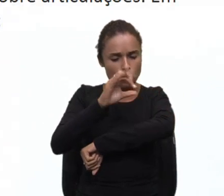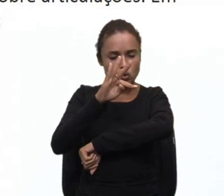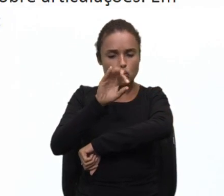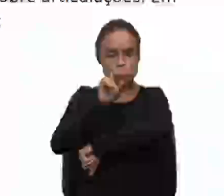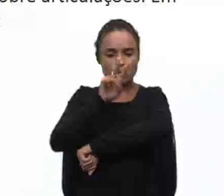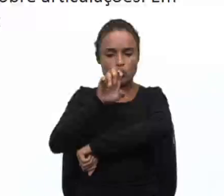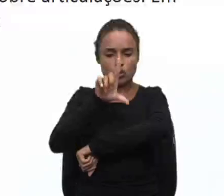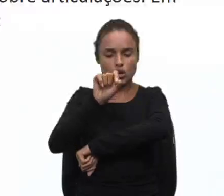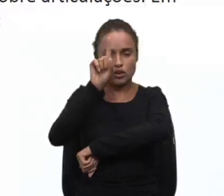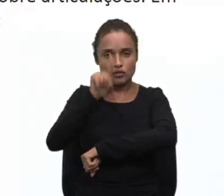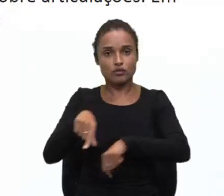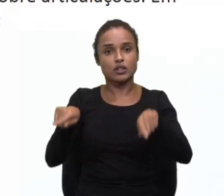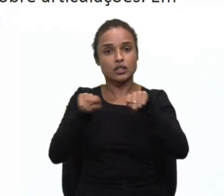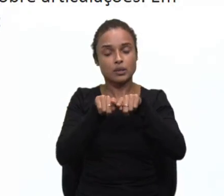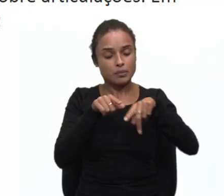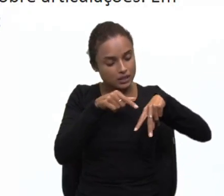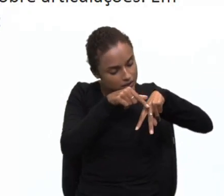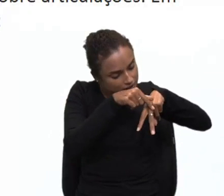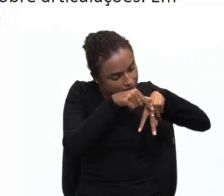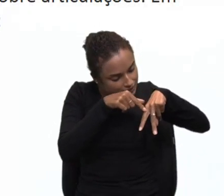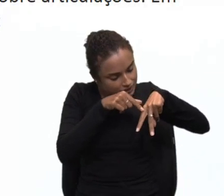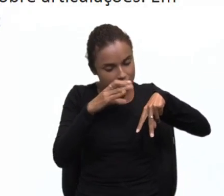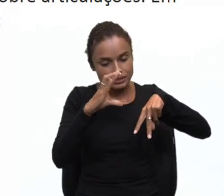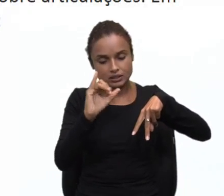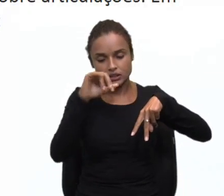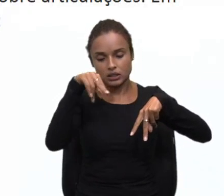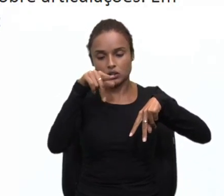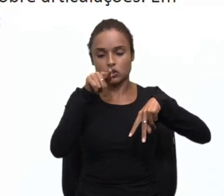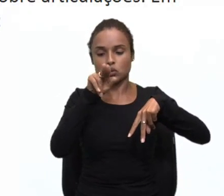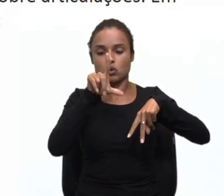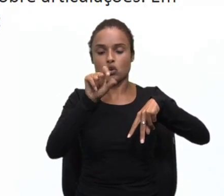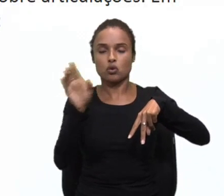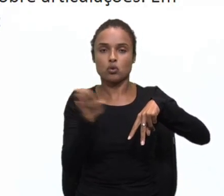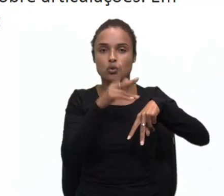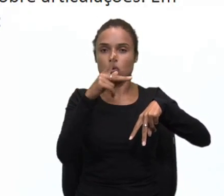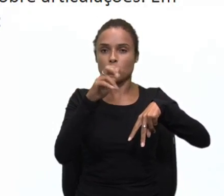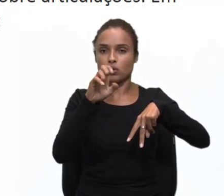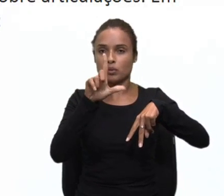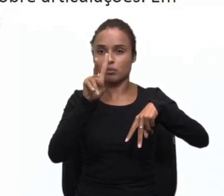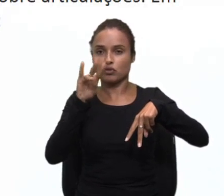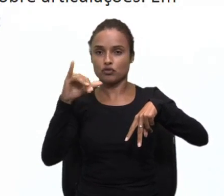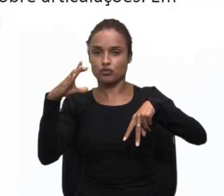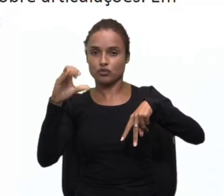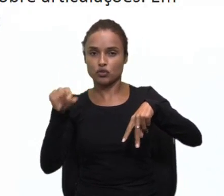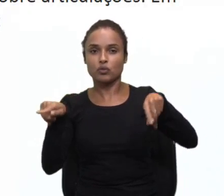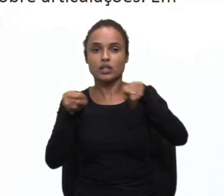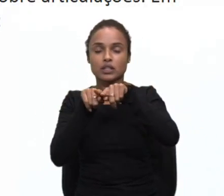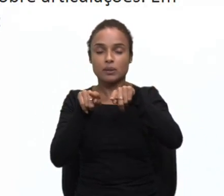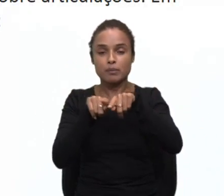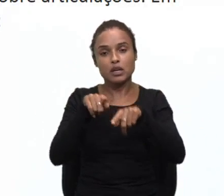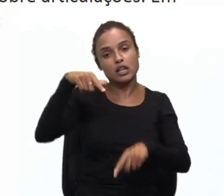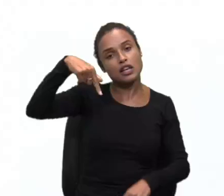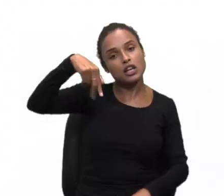pélvico e do quadril? Tá? Então, vamos dar uma olhada?